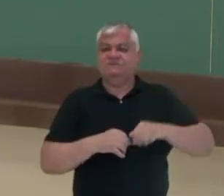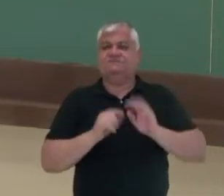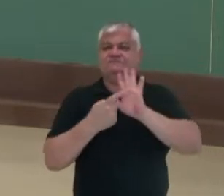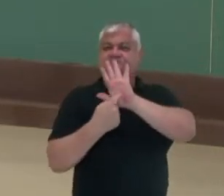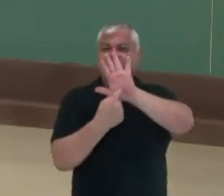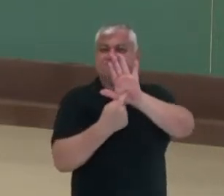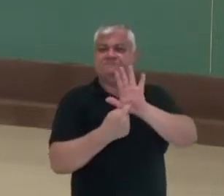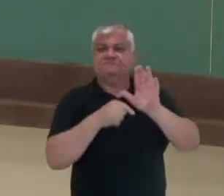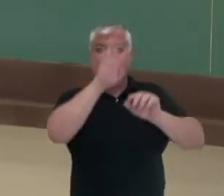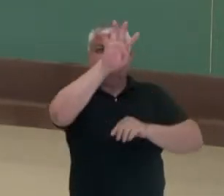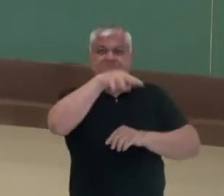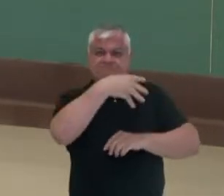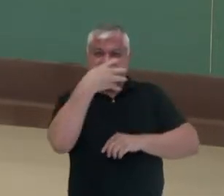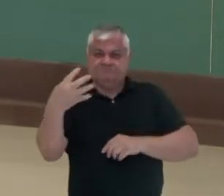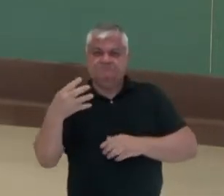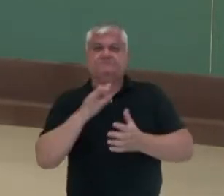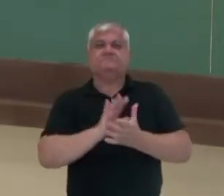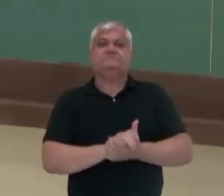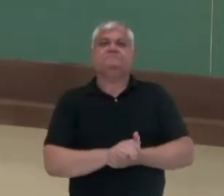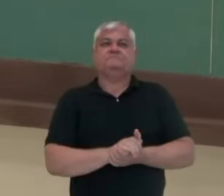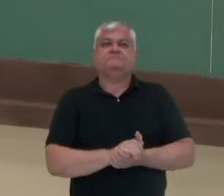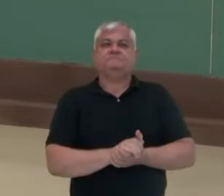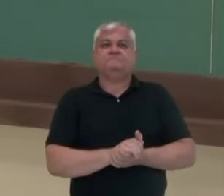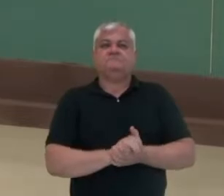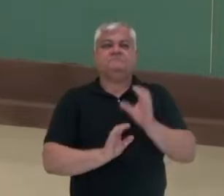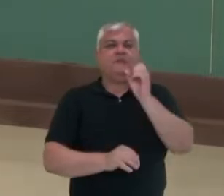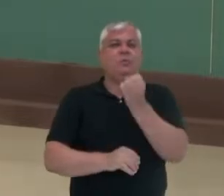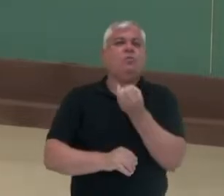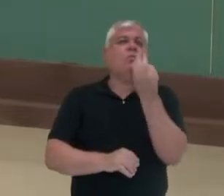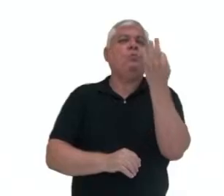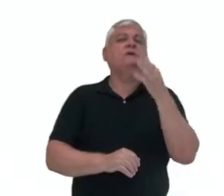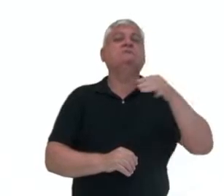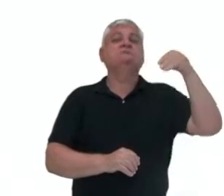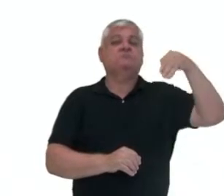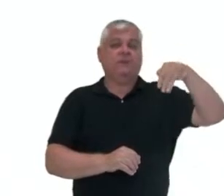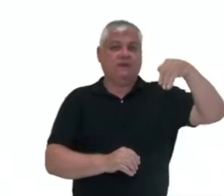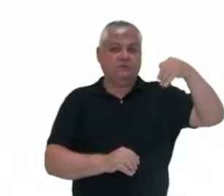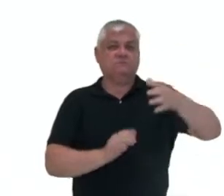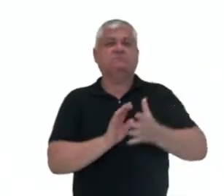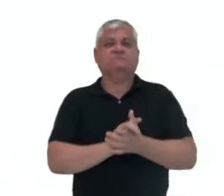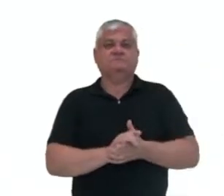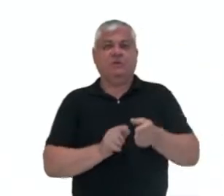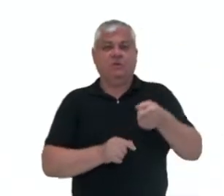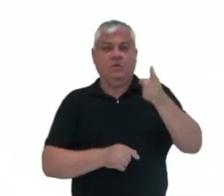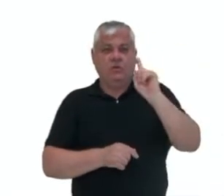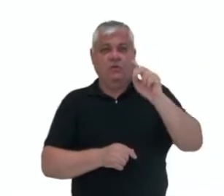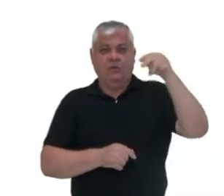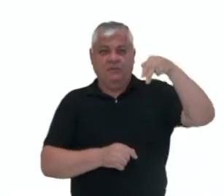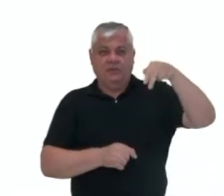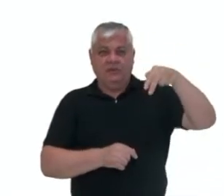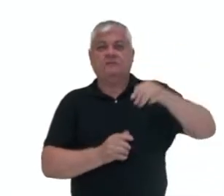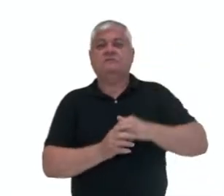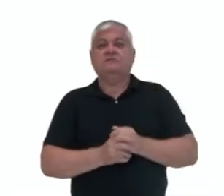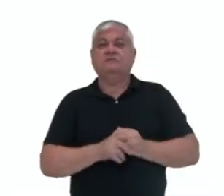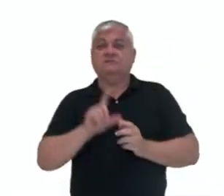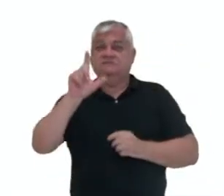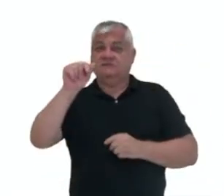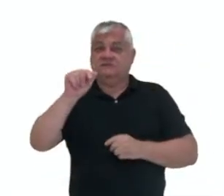gráfico. Olha o quadro que ela montou. Então, quantidade de cetim em metros. 1 metro de cetim custa